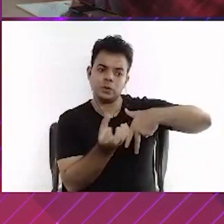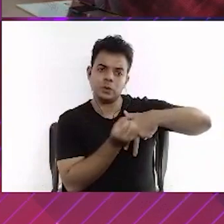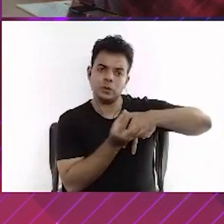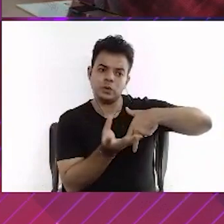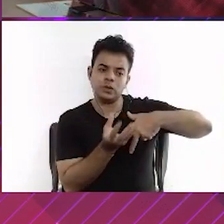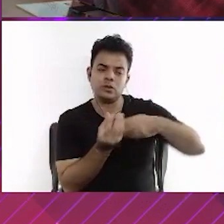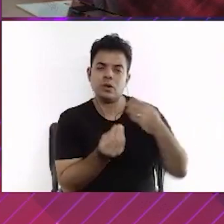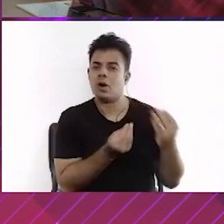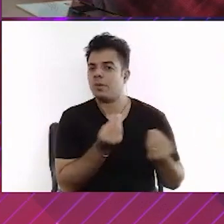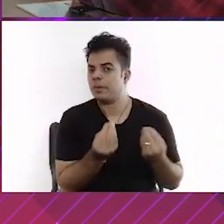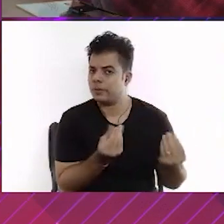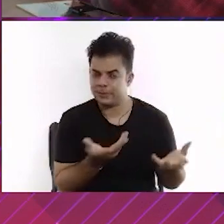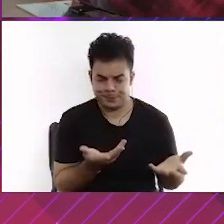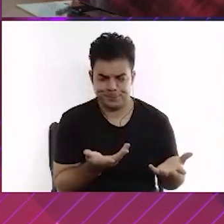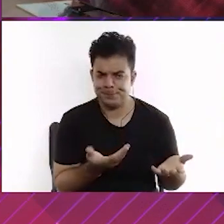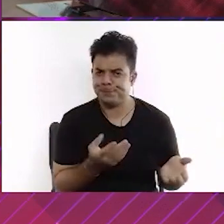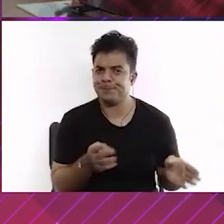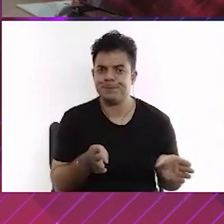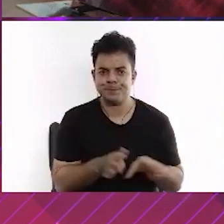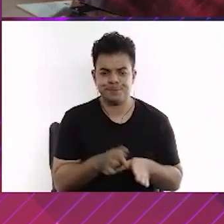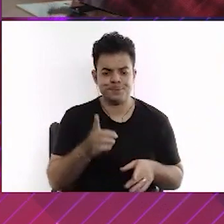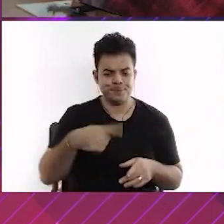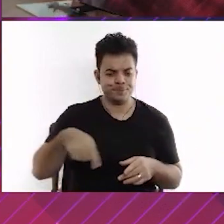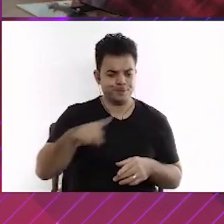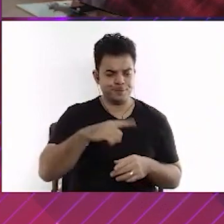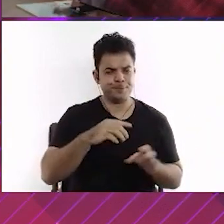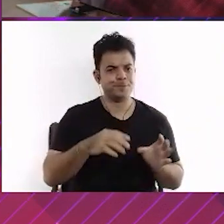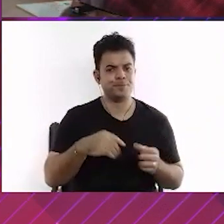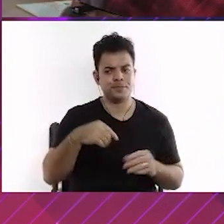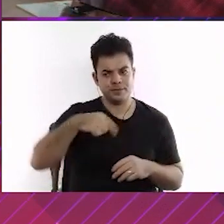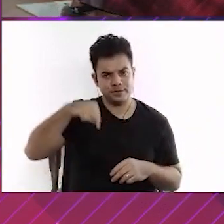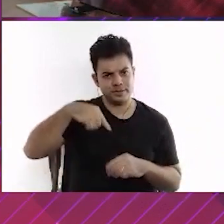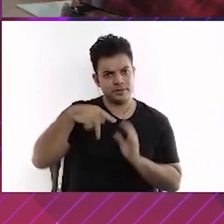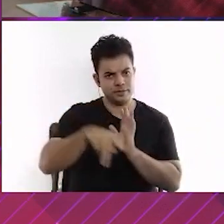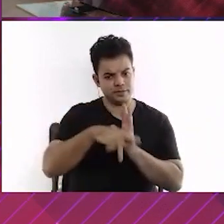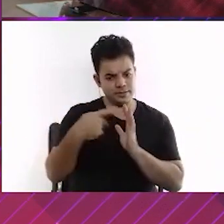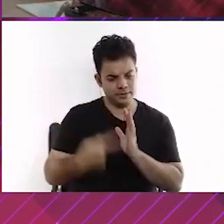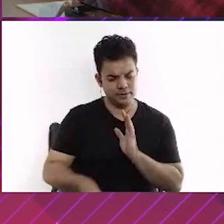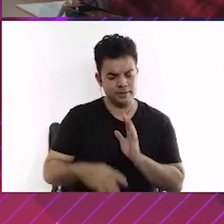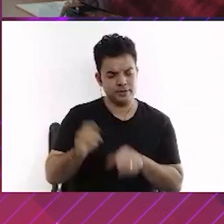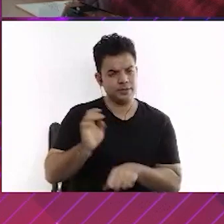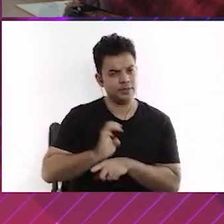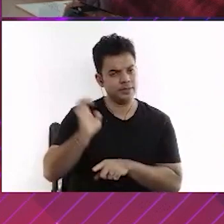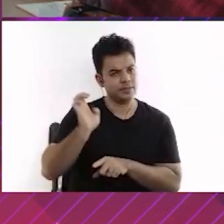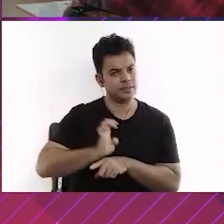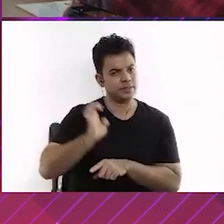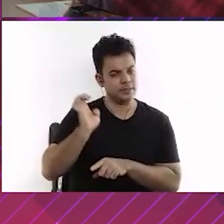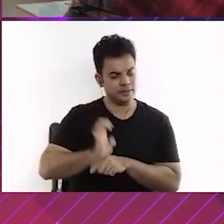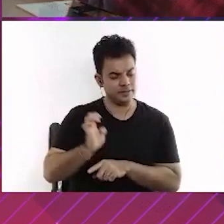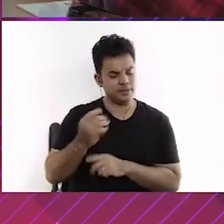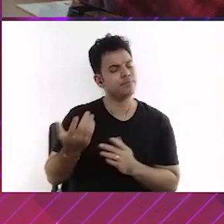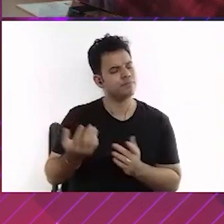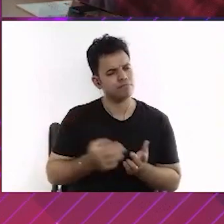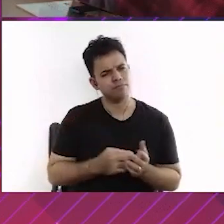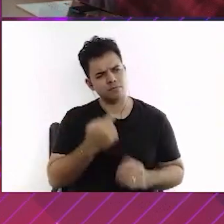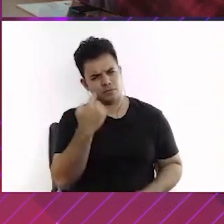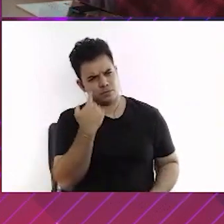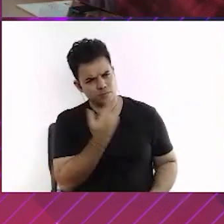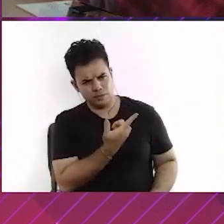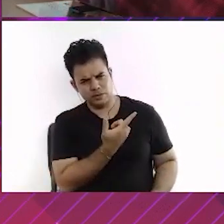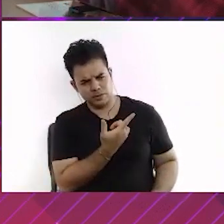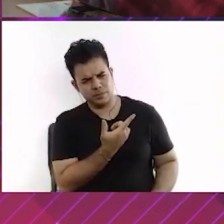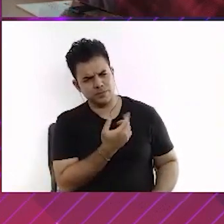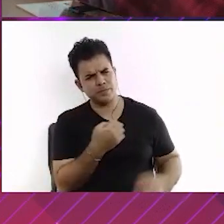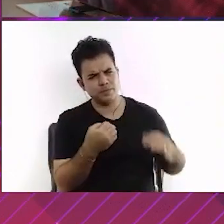demanda no nosso contexto, né, aqui no nosso estado? Apesar de que isso é uma representação, né, aqueles dados que eu trouxe, é